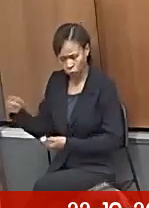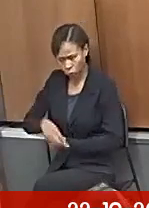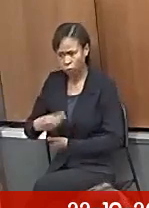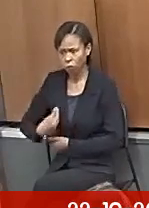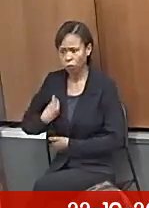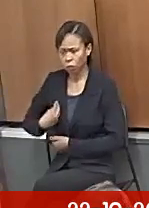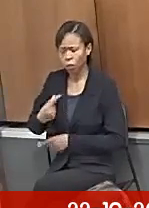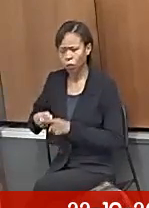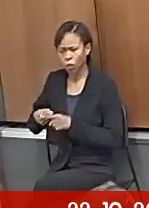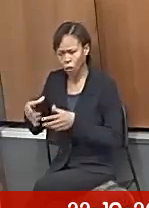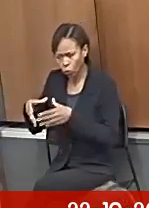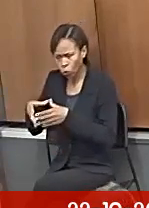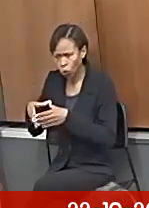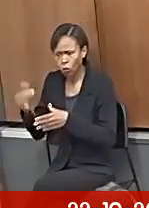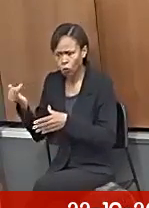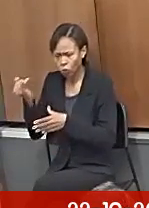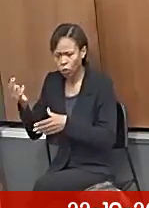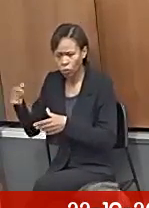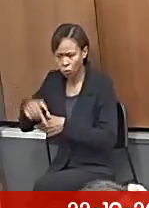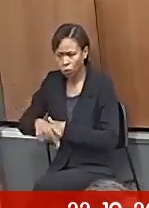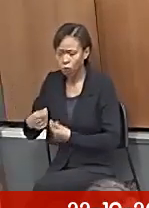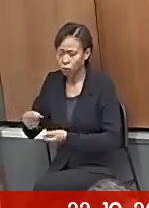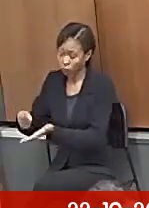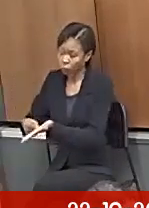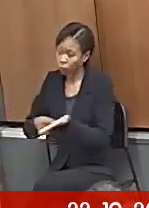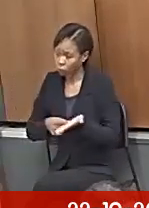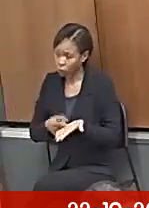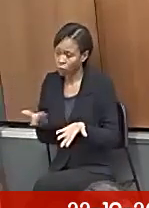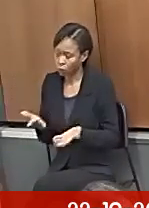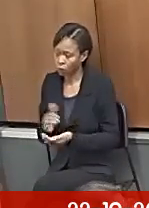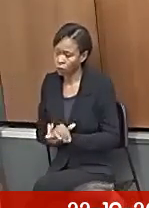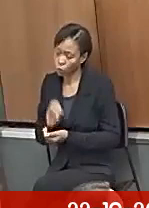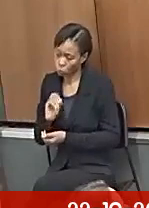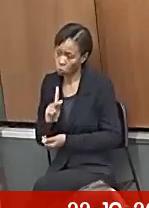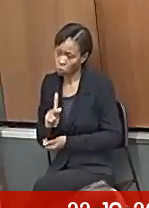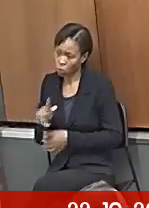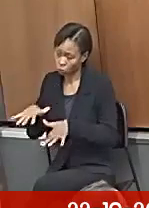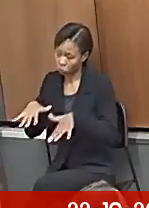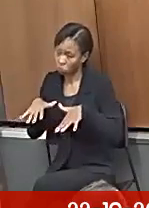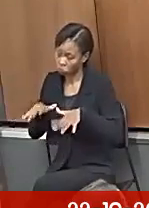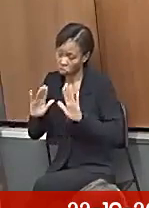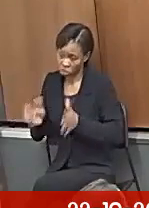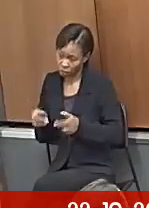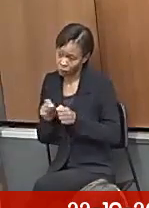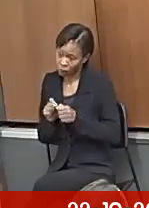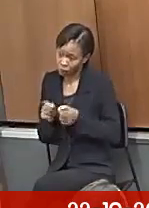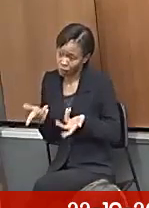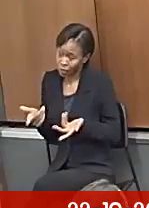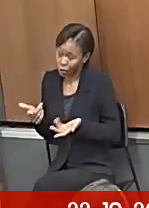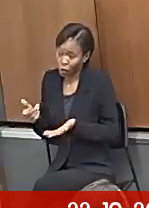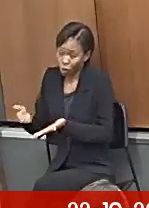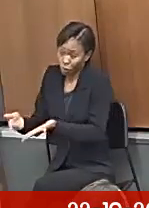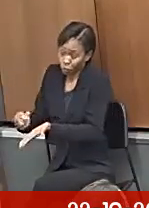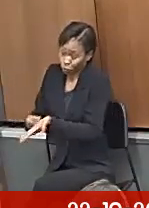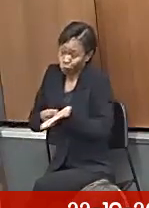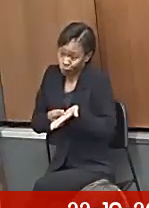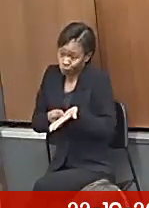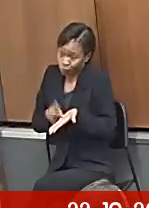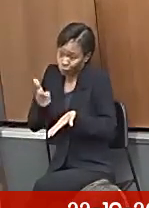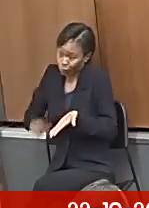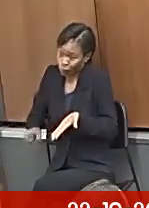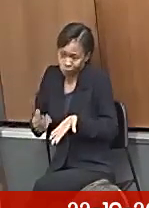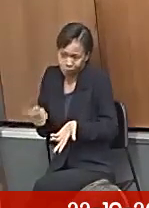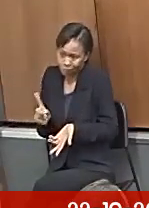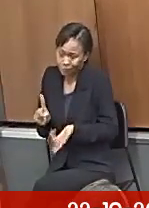ser um órgão público, ele pode ser convocado. Então, não, ok, mas a audiência já foi feita. Não adianta a gente convocar, porque não vamos fazer outra. Mas